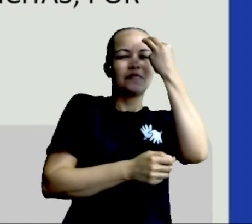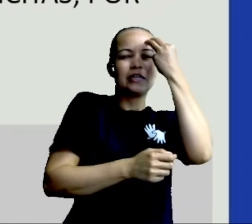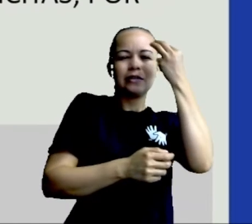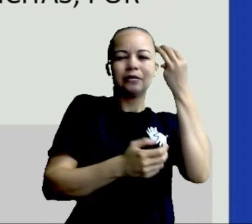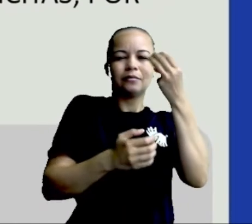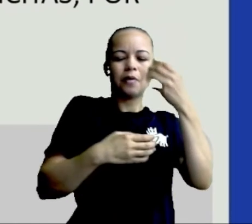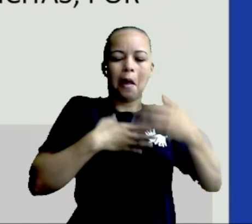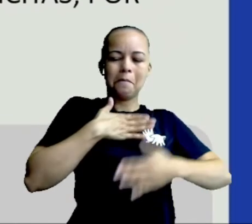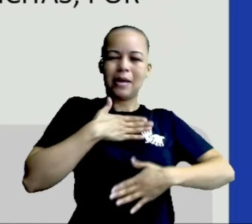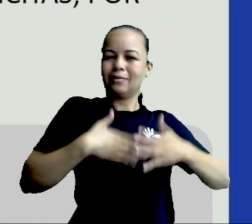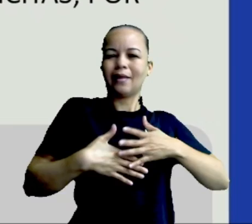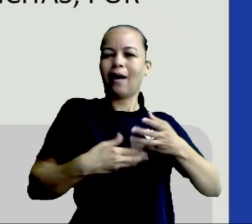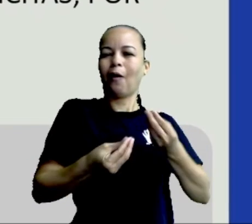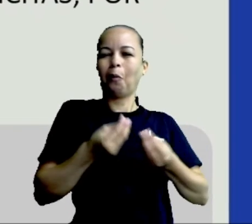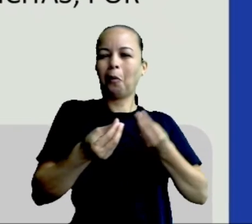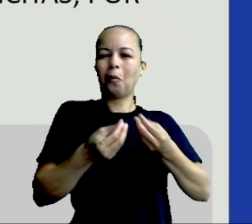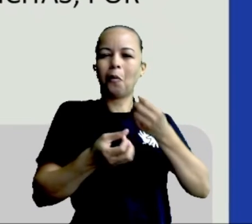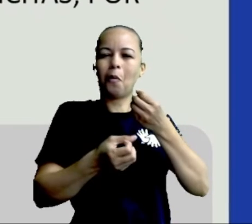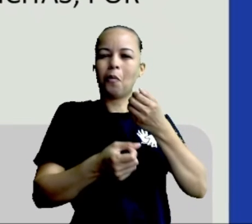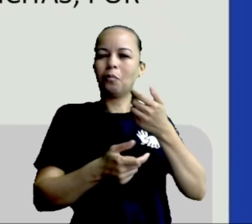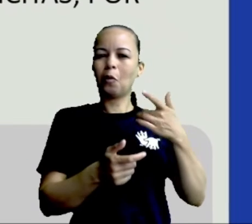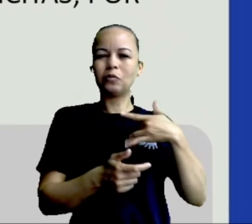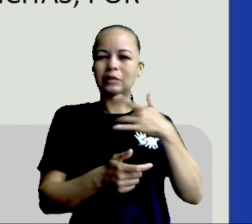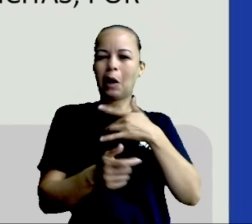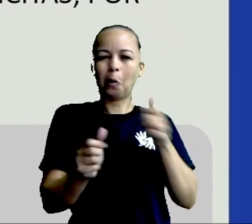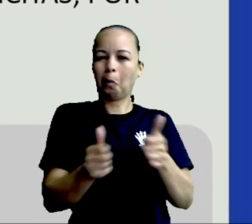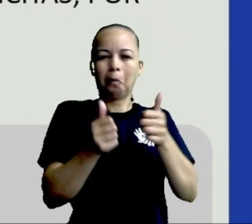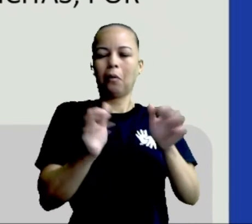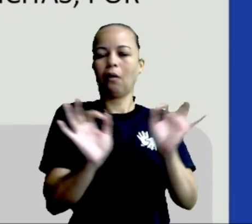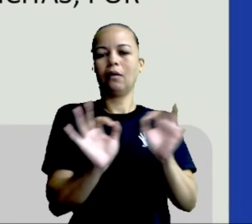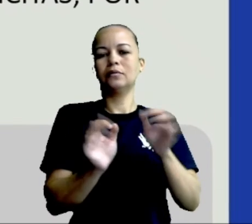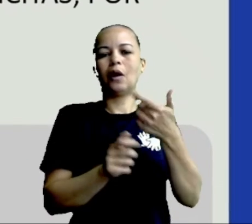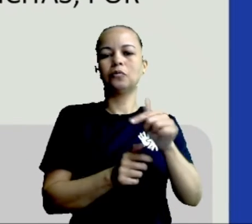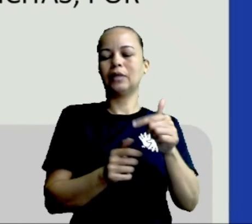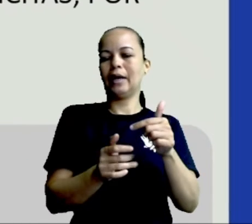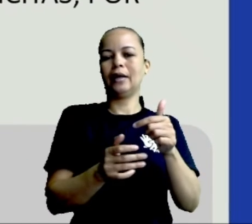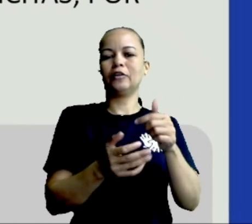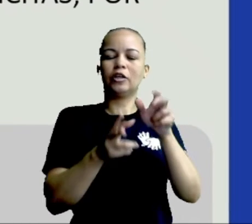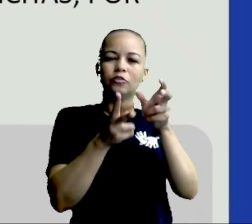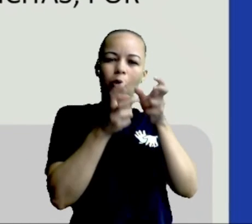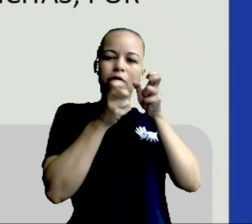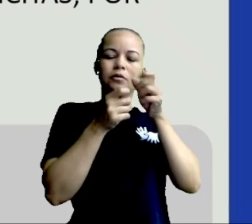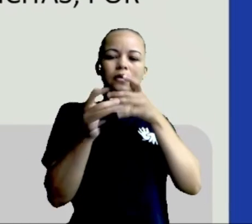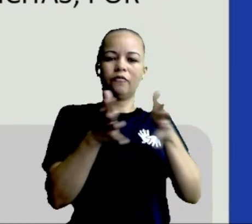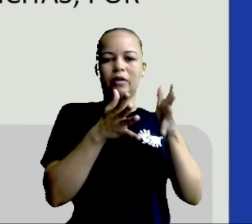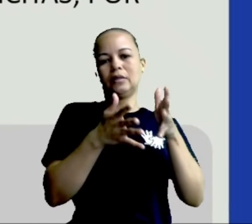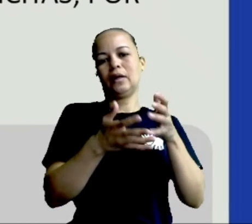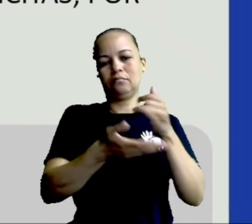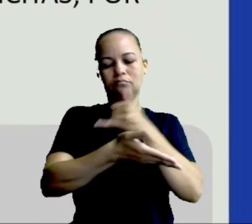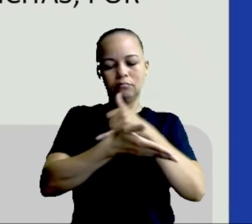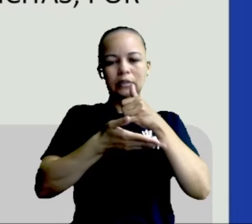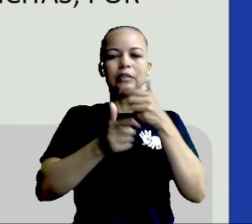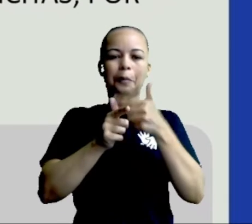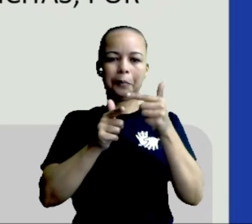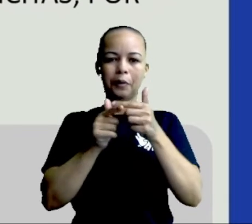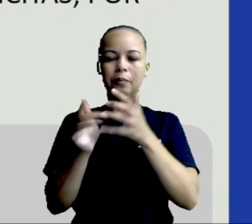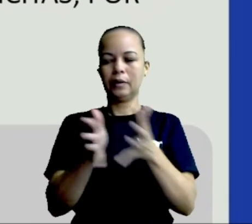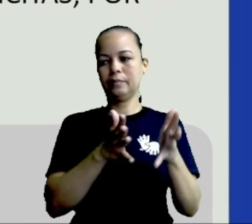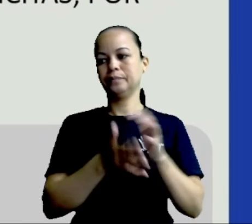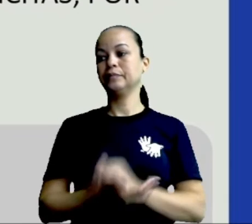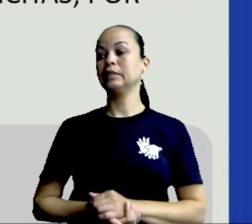gente já nota que aquela pessoa ela é uma dependente química, tá certo? E também nós temos aqueles problemas associados